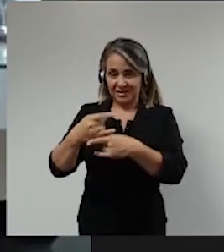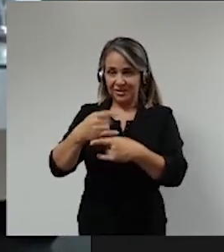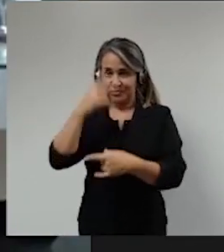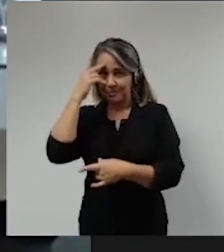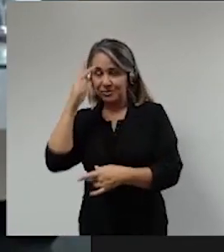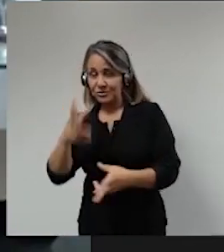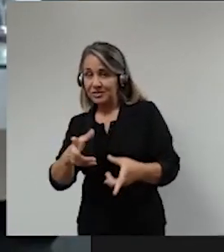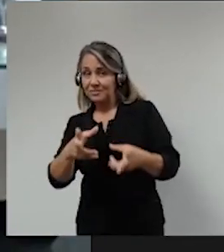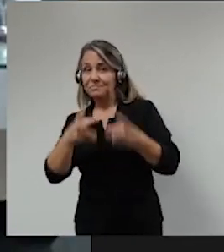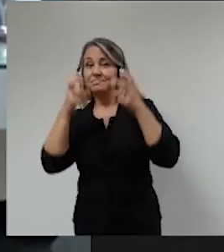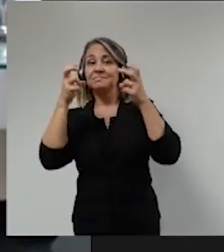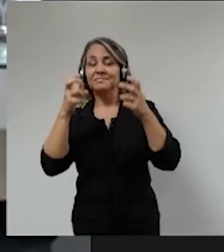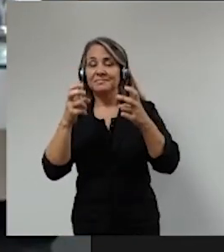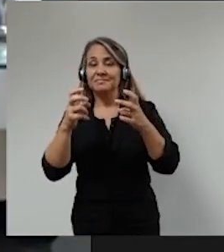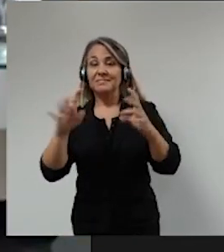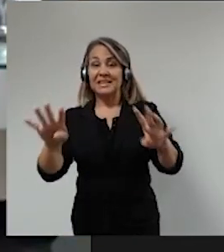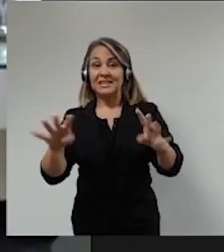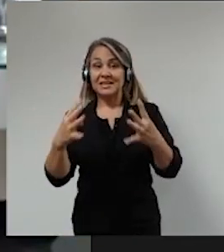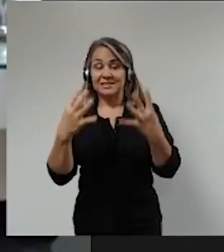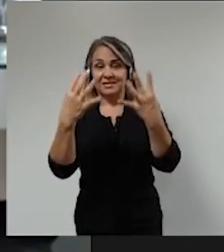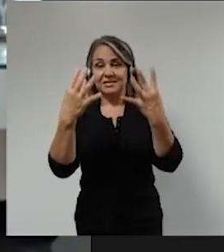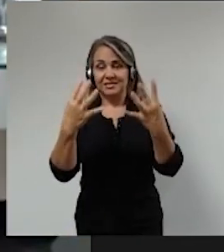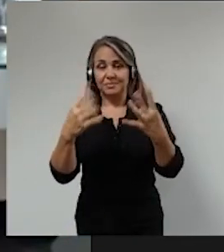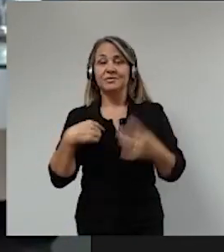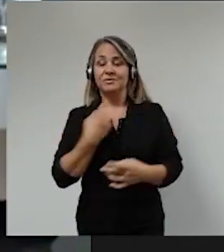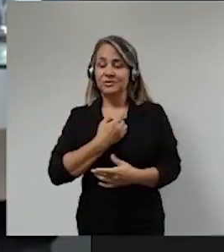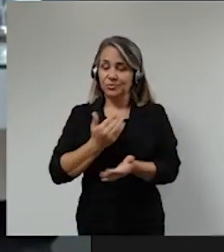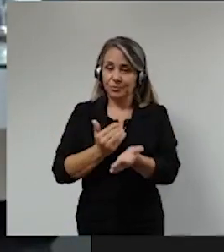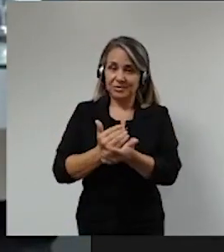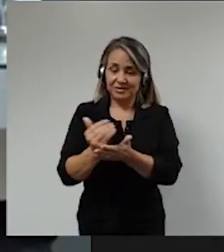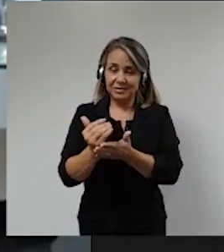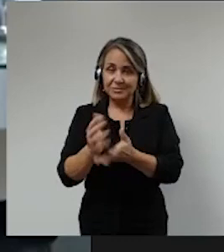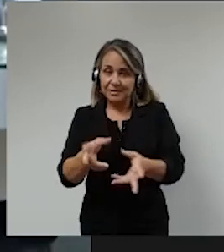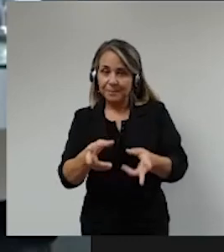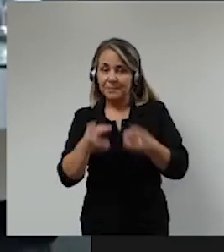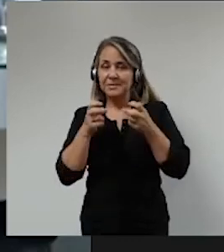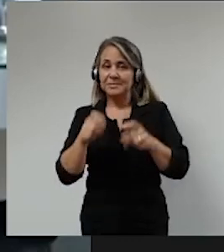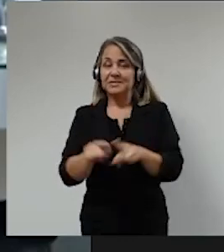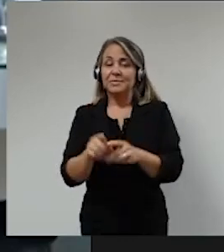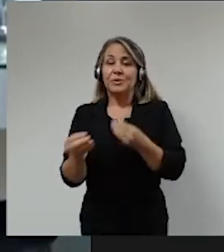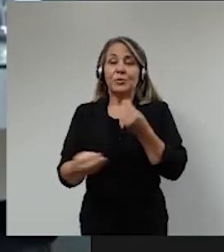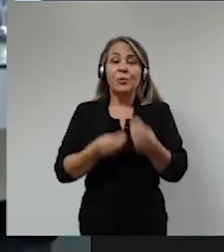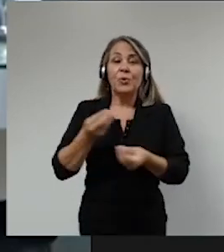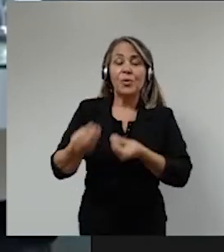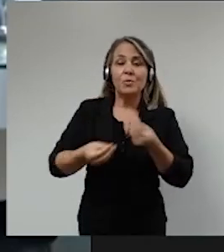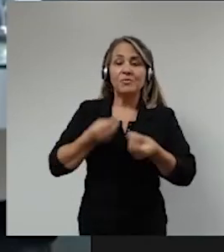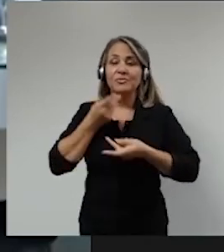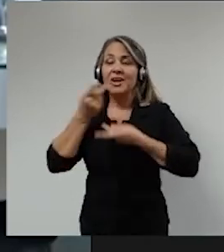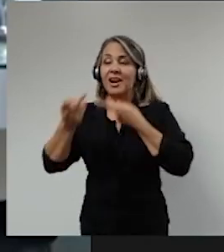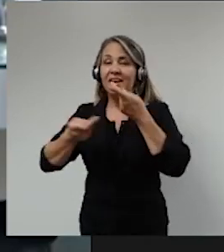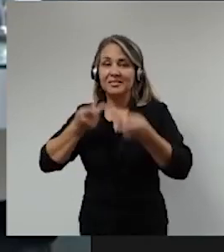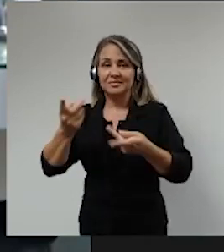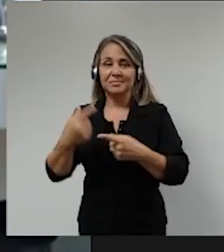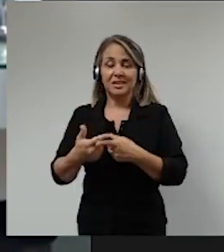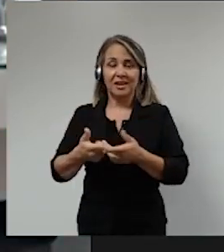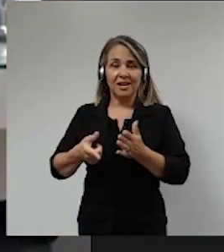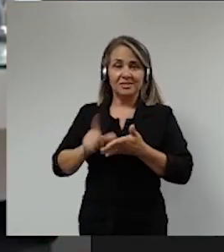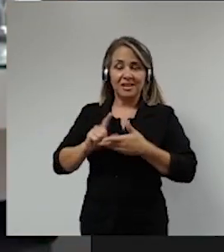Isso terminou ficando muito mais próximo, ou seja, a gente começa a alterar também a maneira de se falar, a linguagem, o que antes